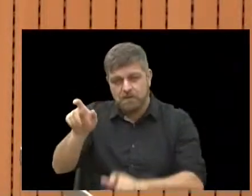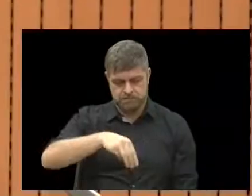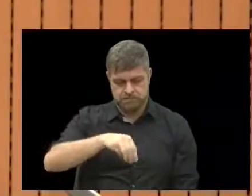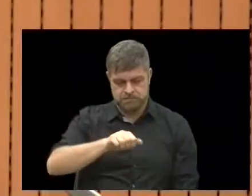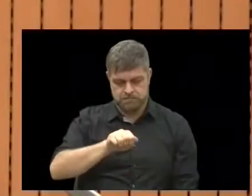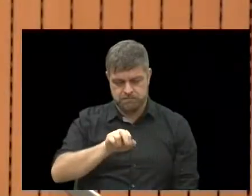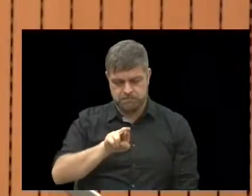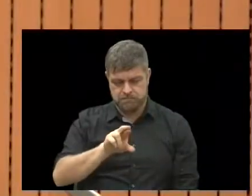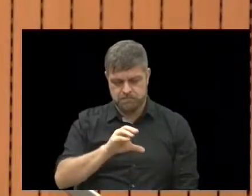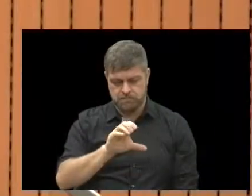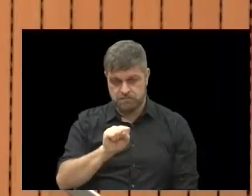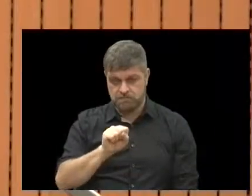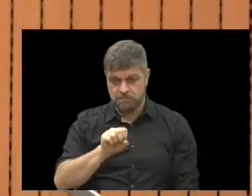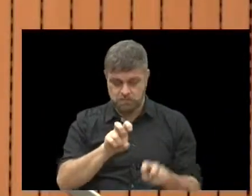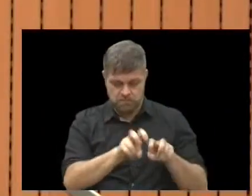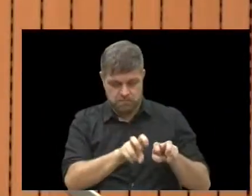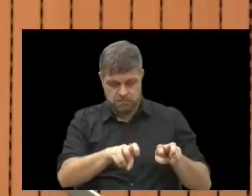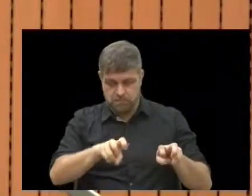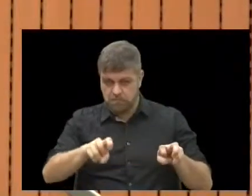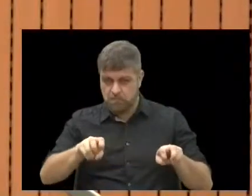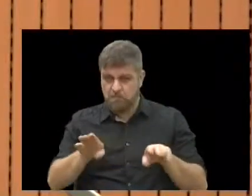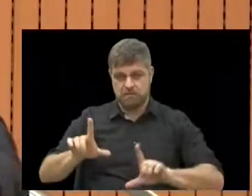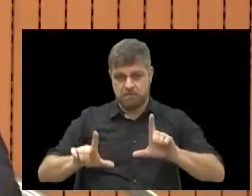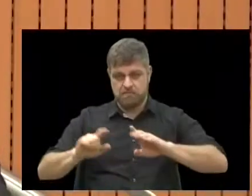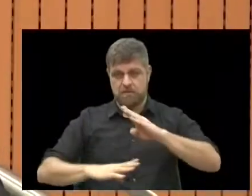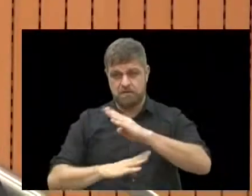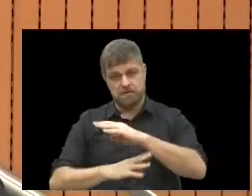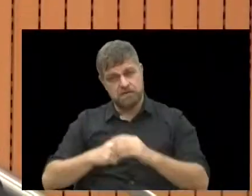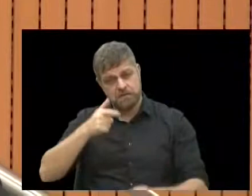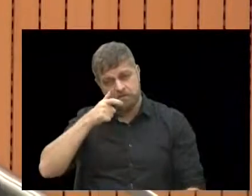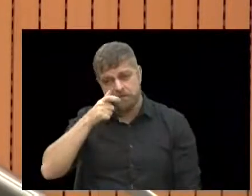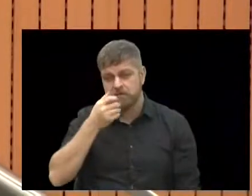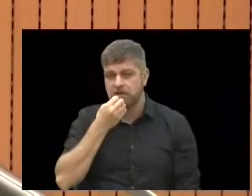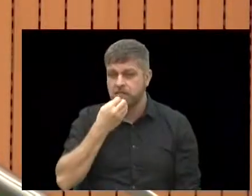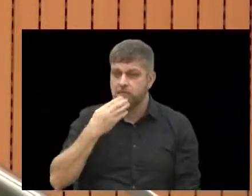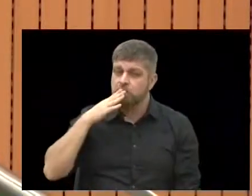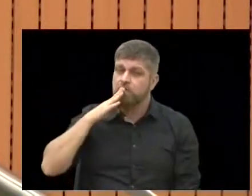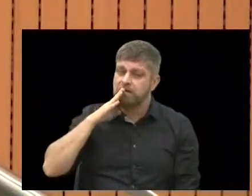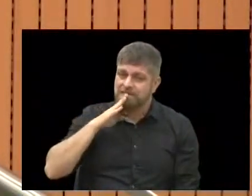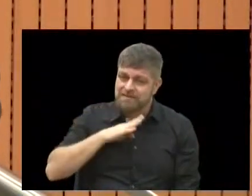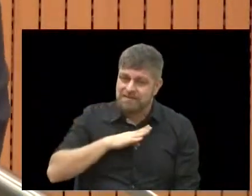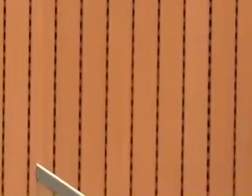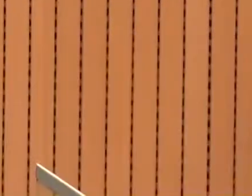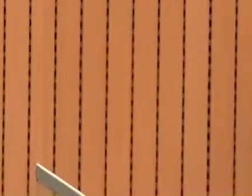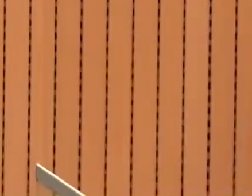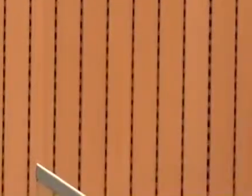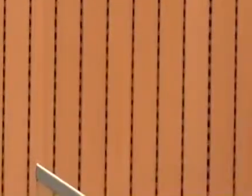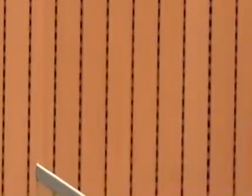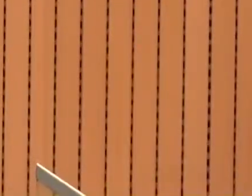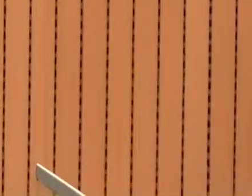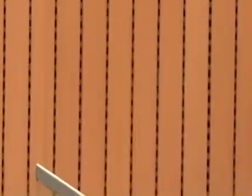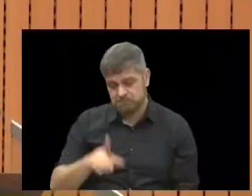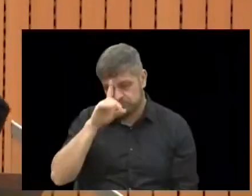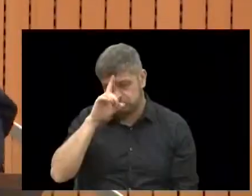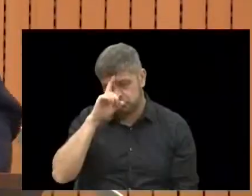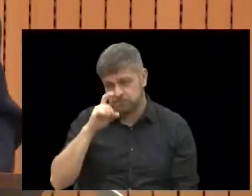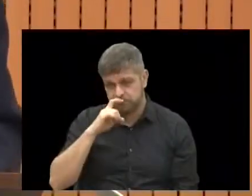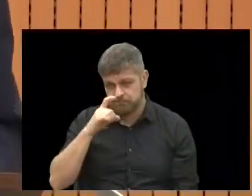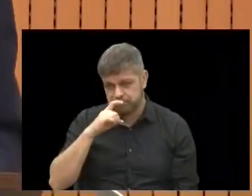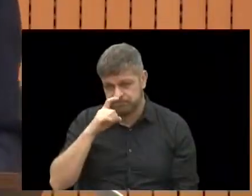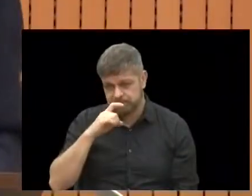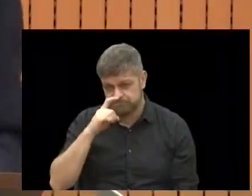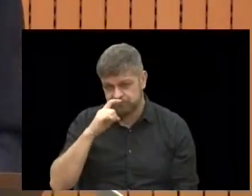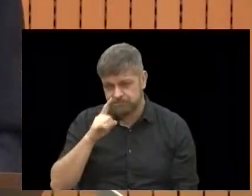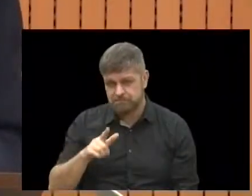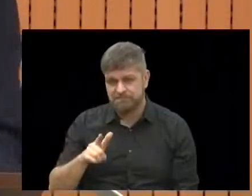denúncias, seguido dos vereadores Edson Ribeiro, do vice-líder de governo Paulo Haddad, Carlão, do PT, do líder